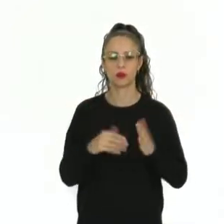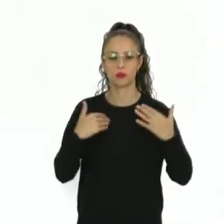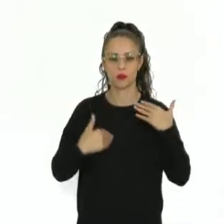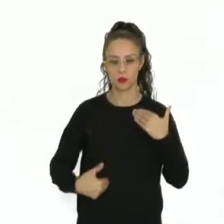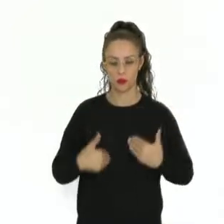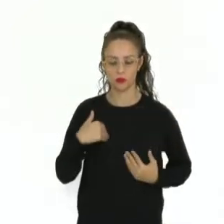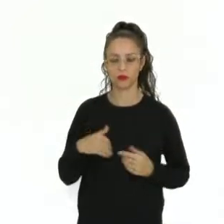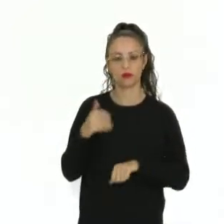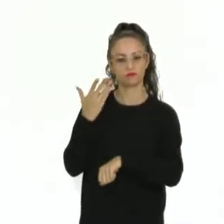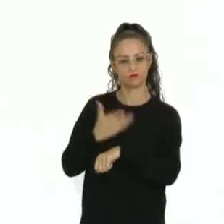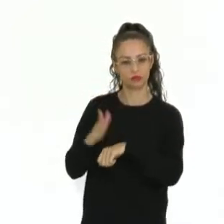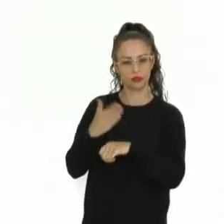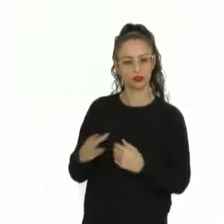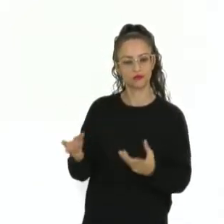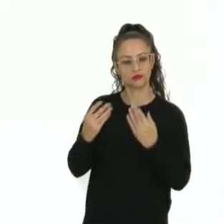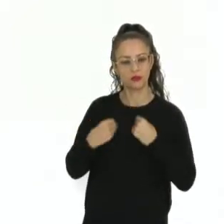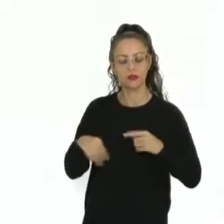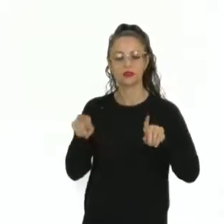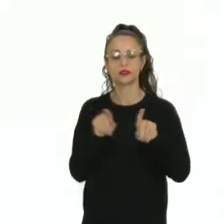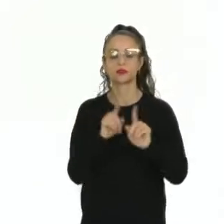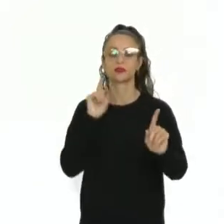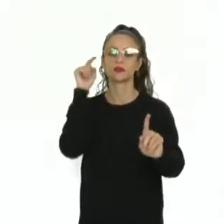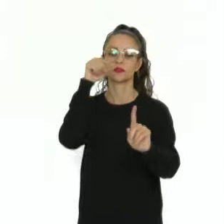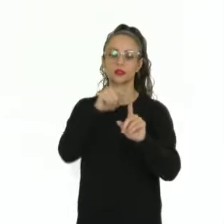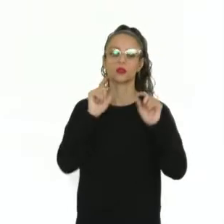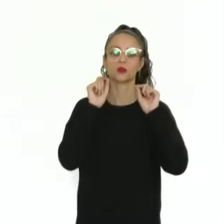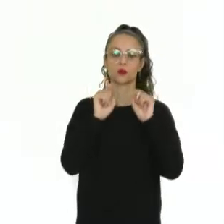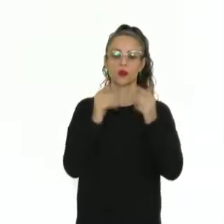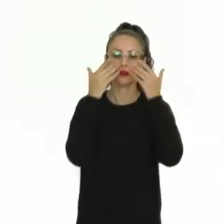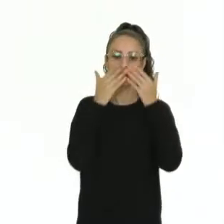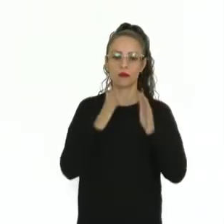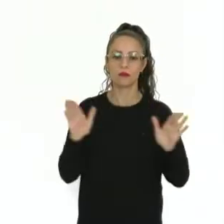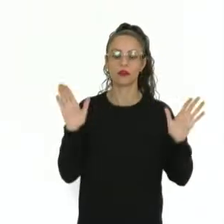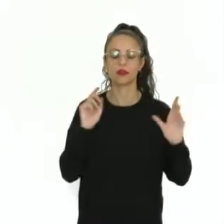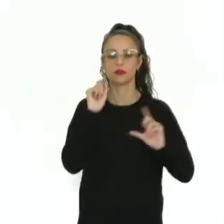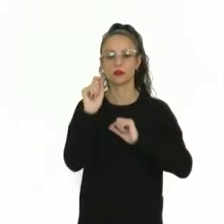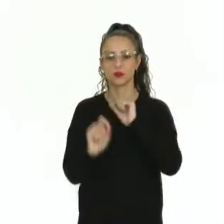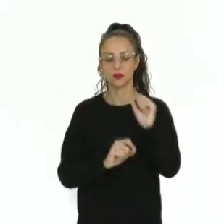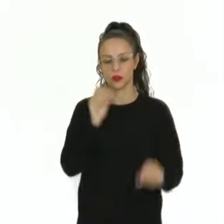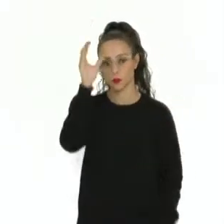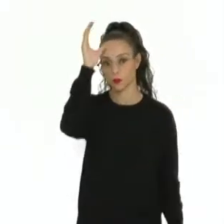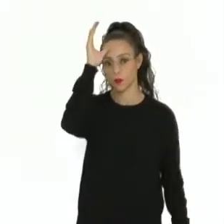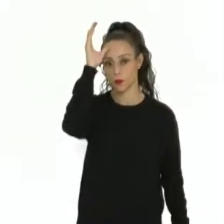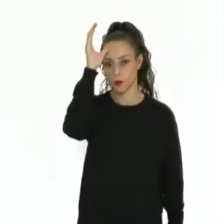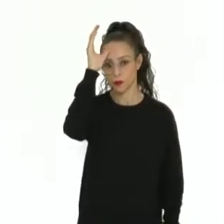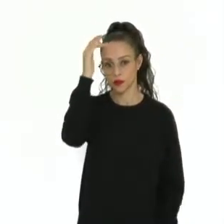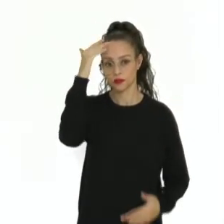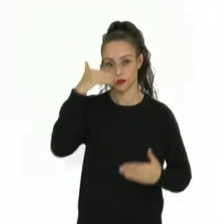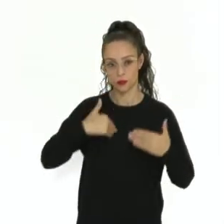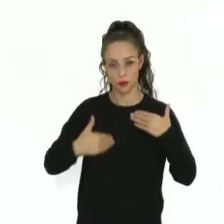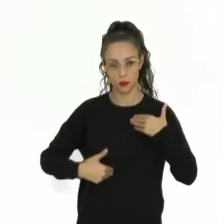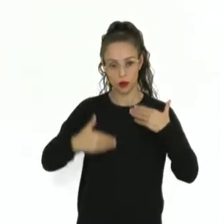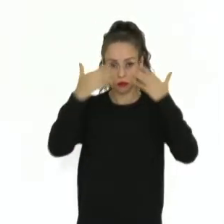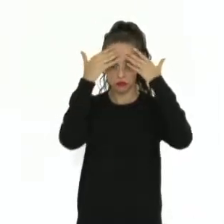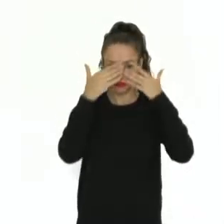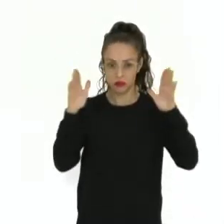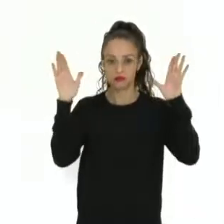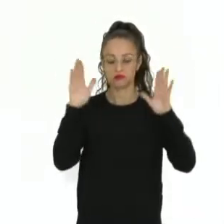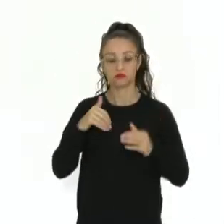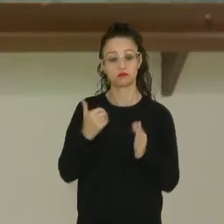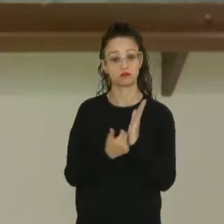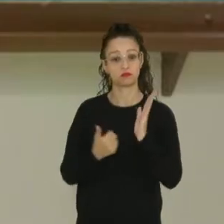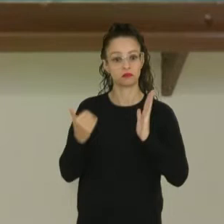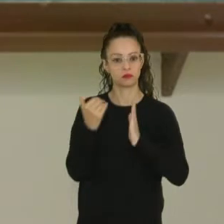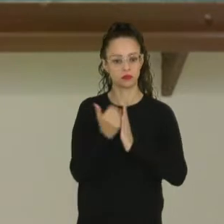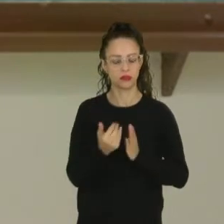pela sua prática, visando a ampliação da sua consciência corporal. Então